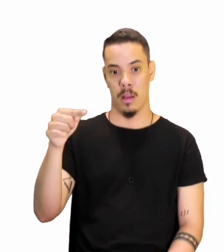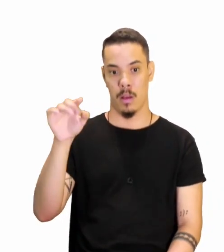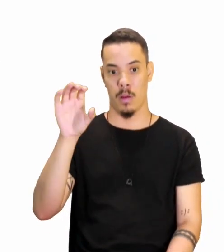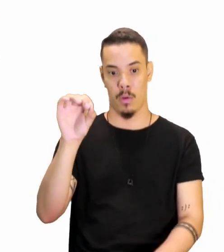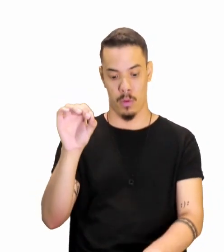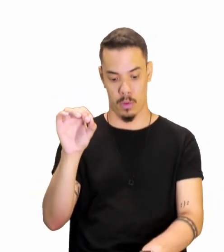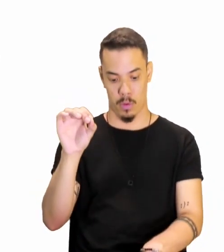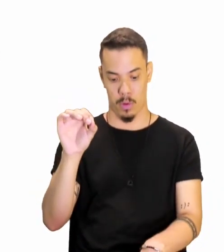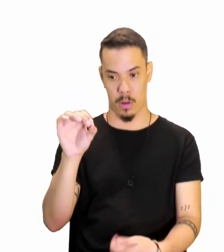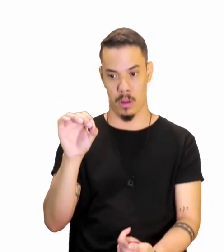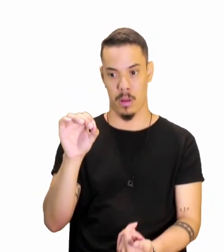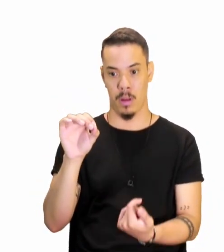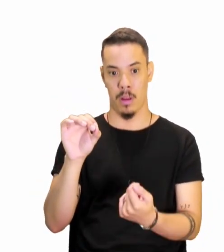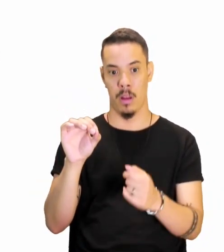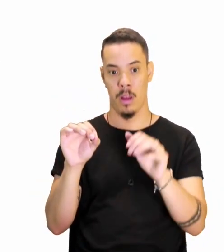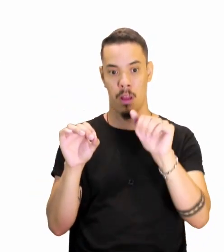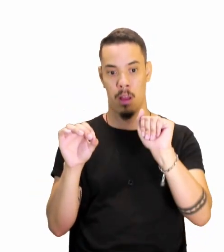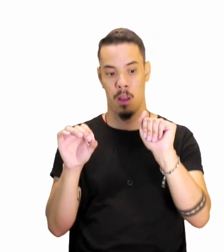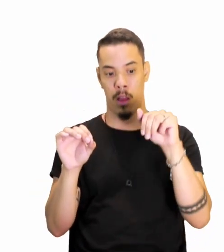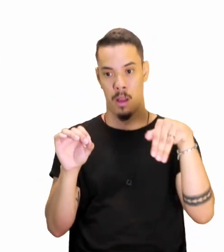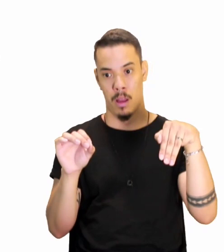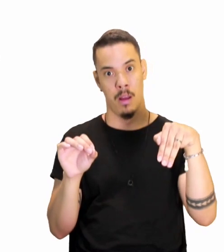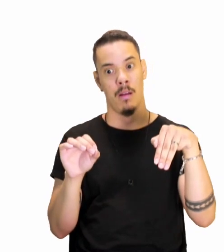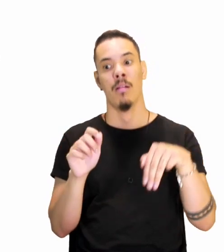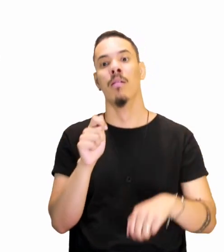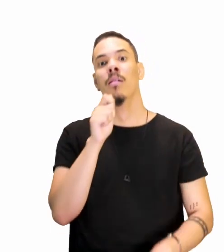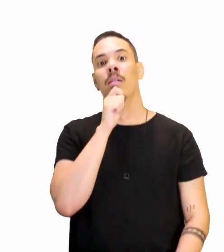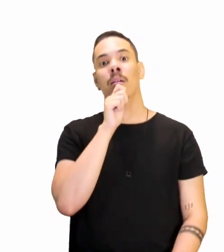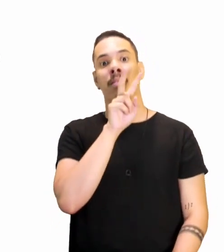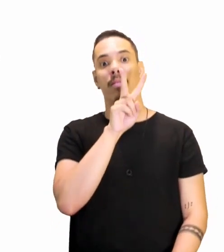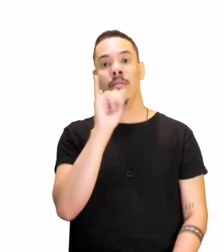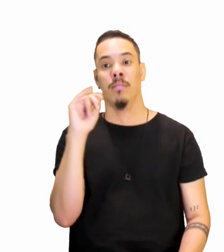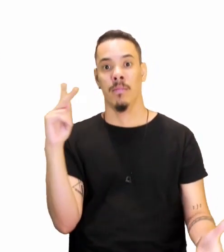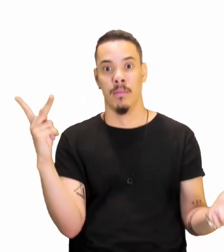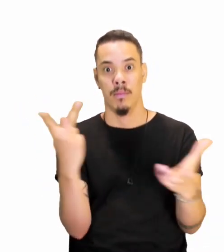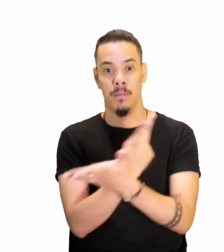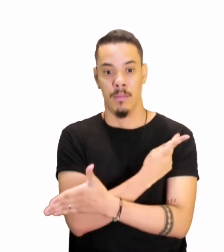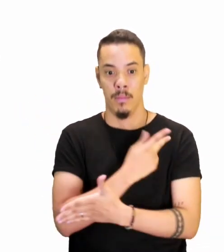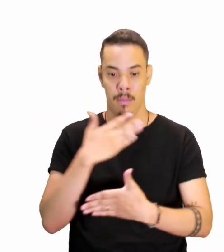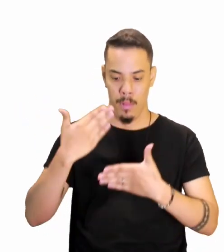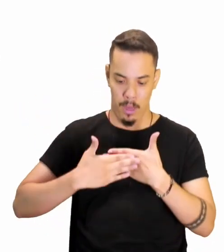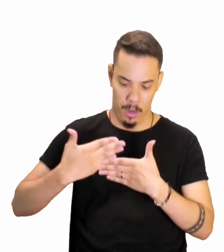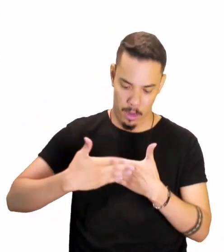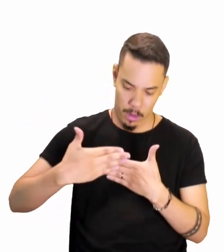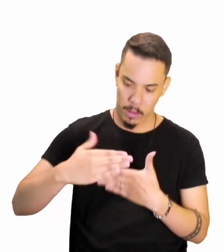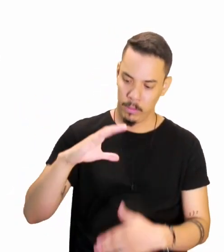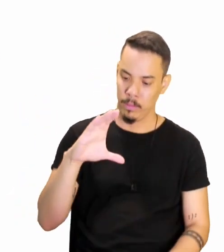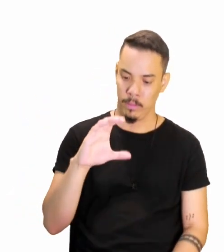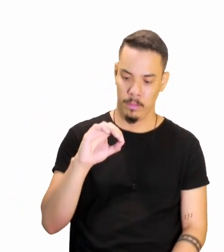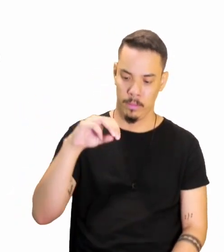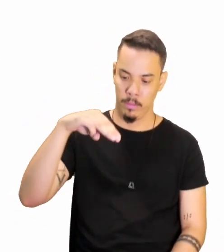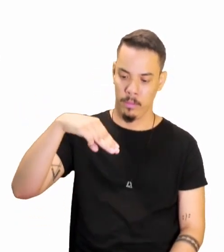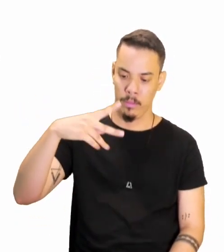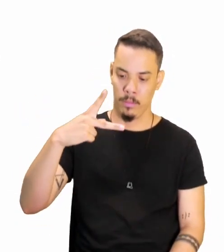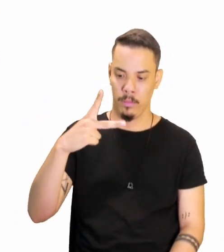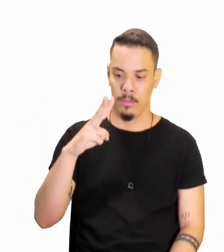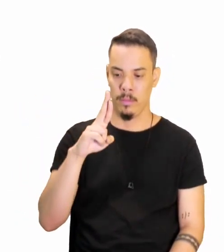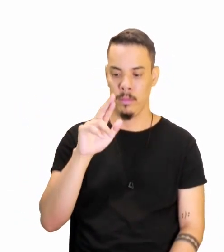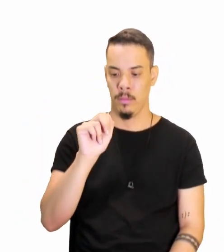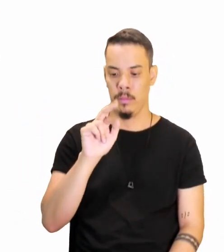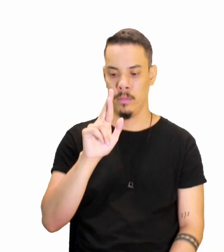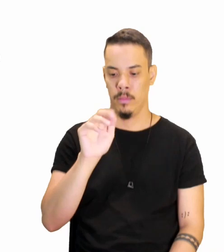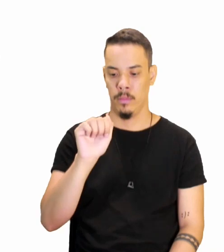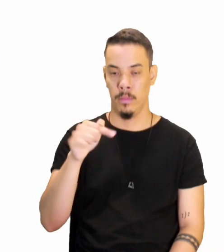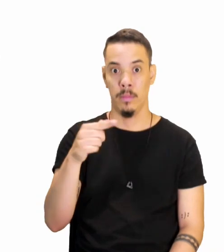um tio, ó, é uma coisa que ainda vai acontecer. No caso aí, você fala, comprarão,